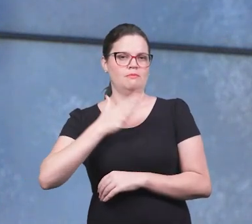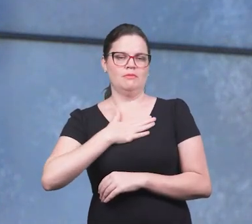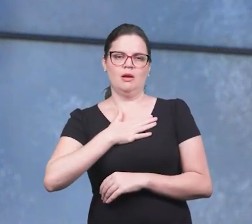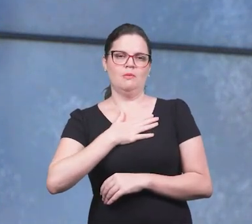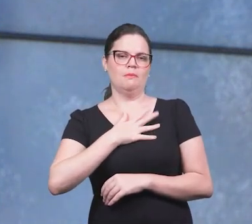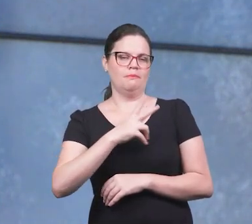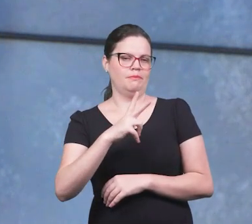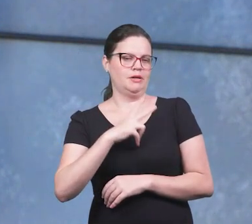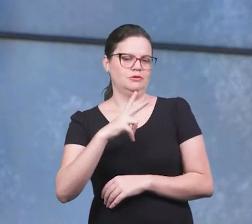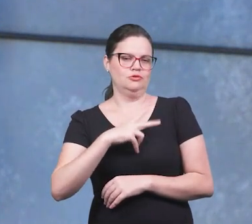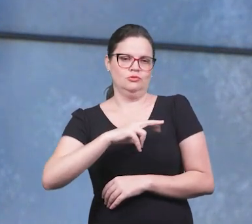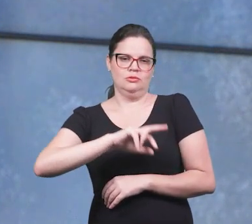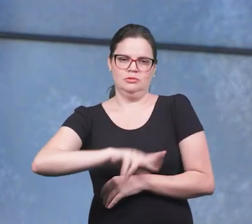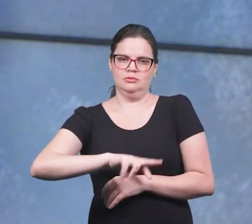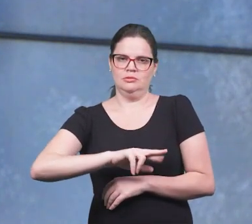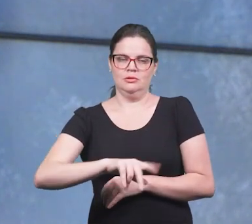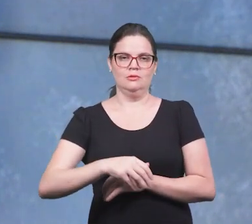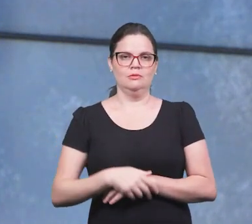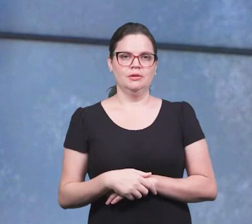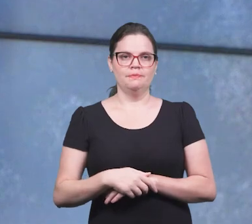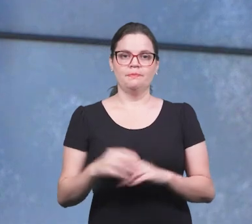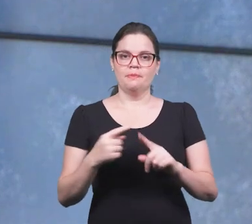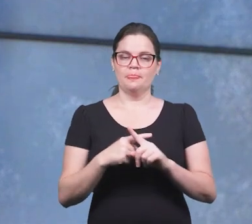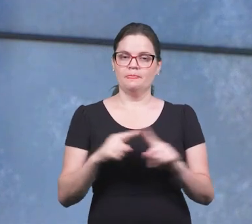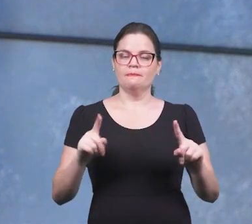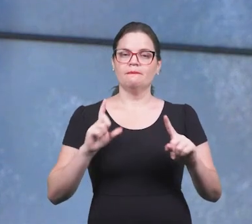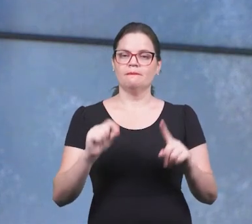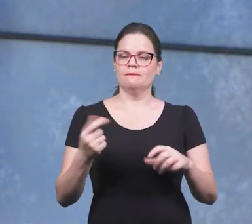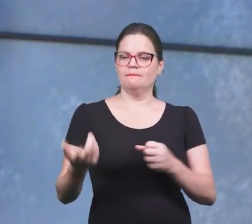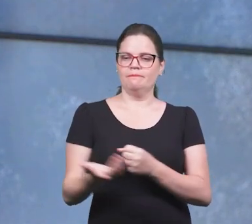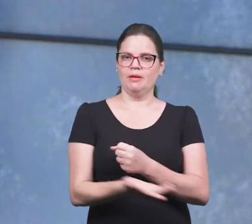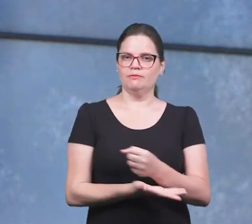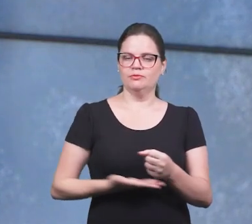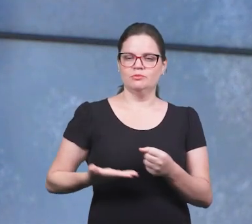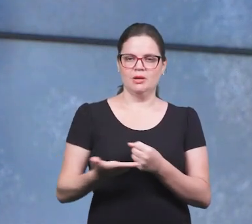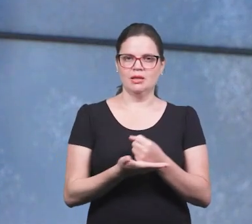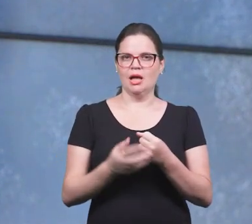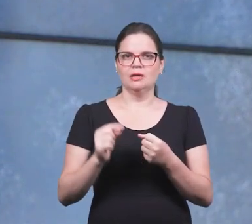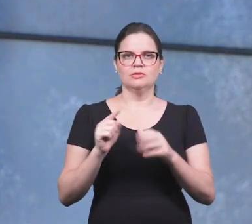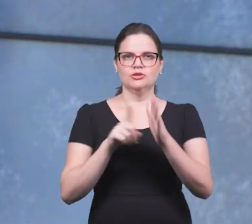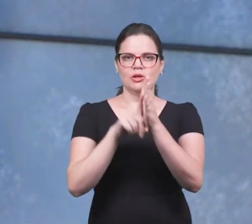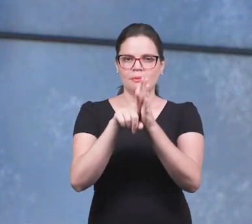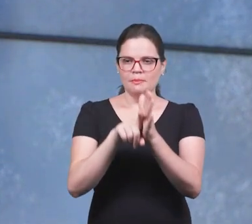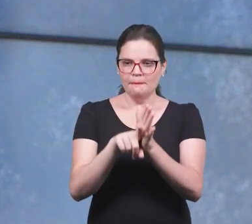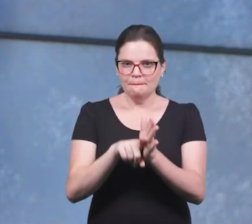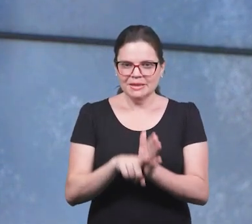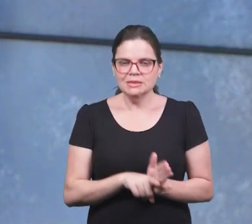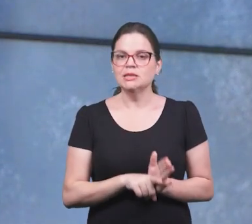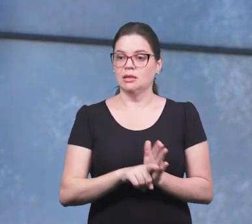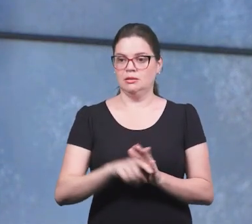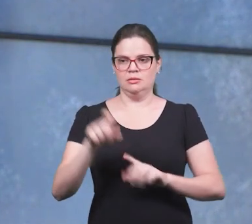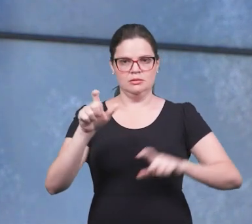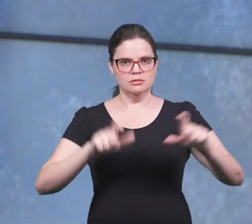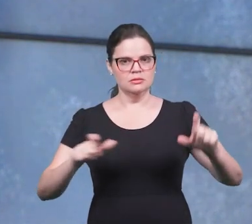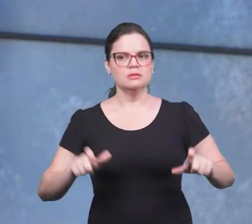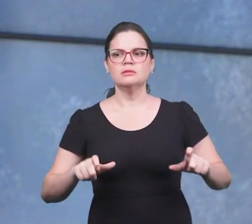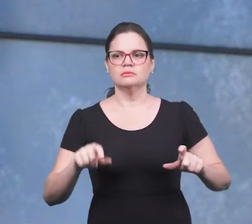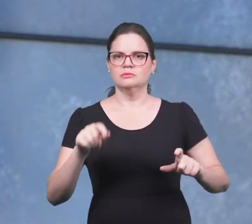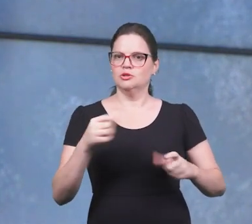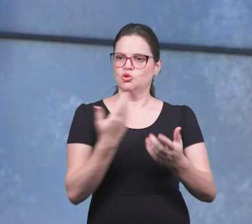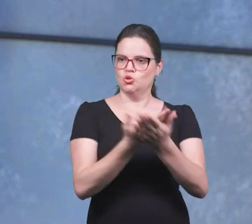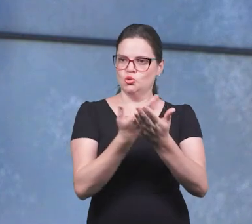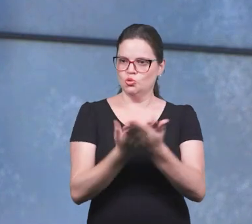estamos fundamentados em pesquisas de grandes historiadores que abordaram esse